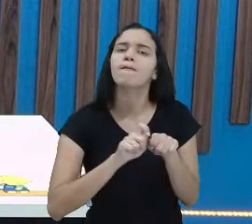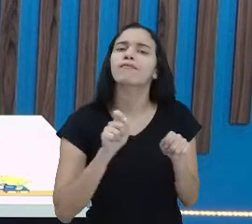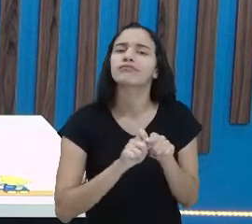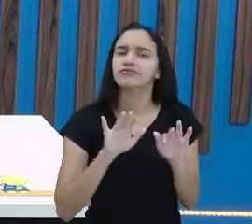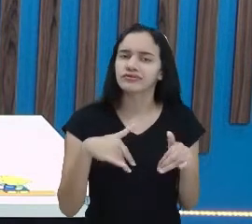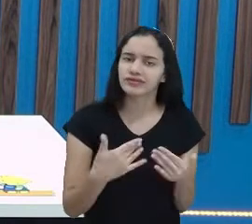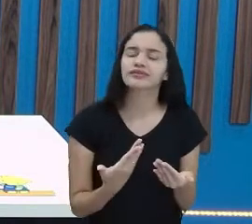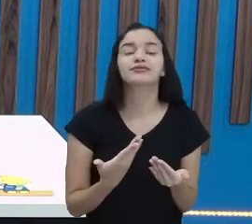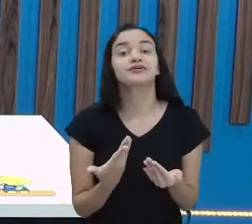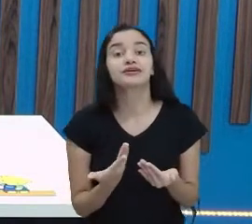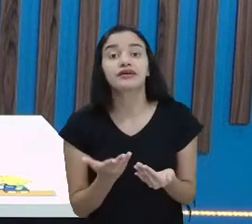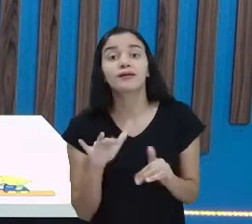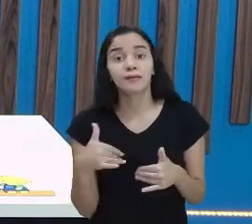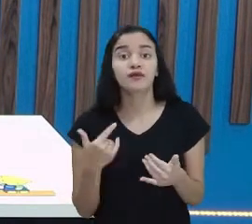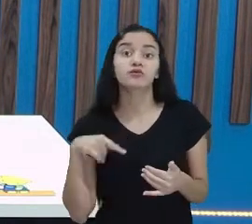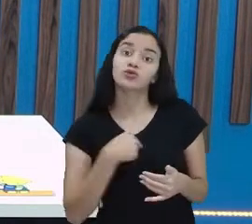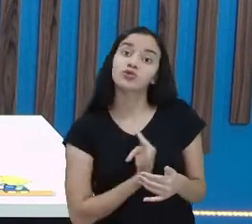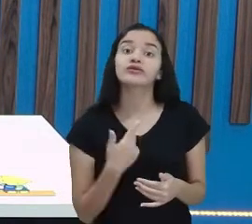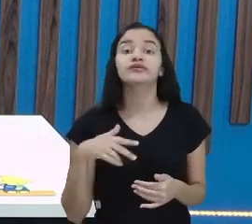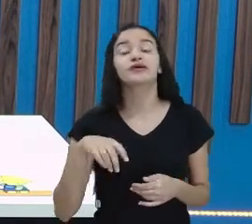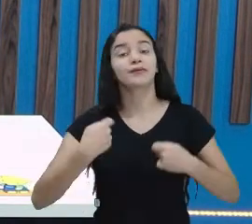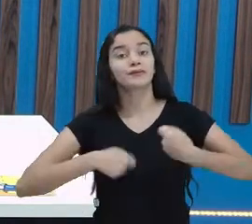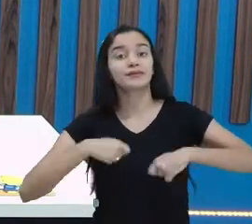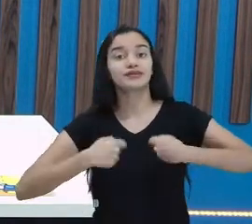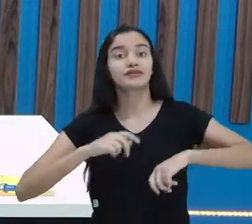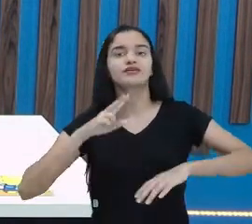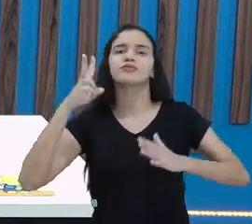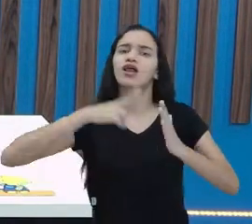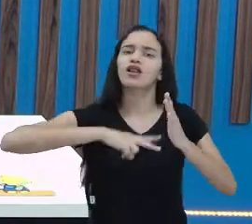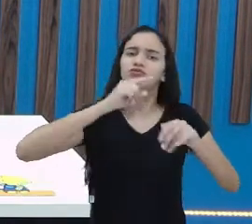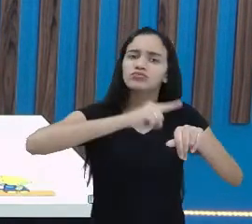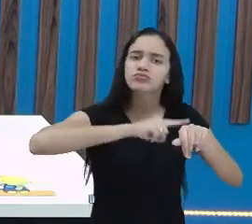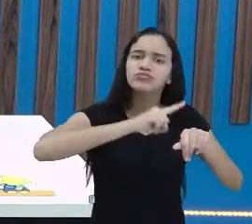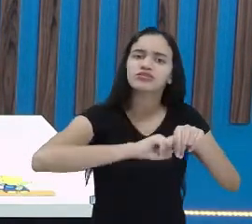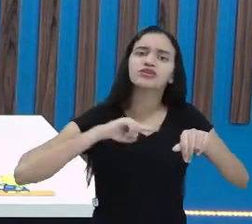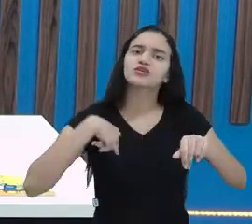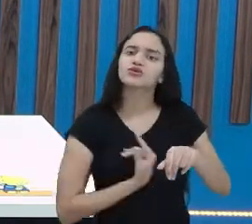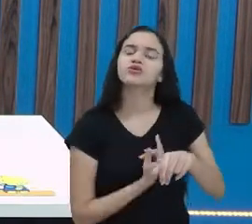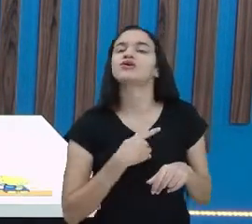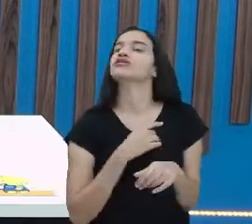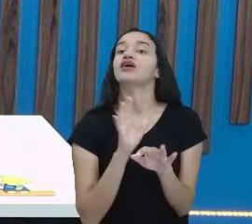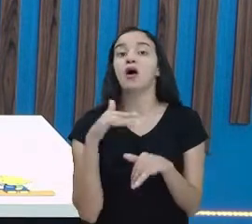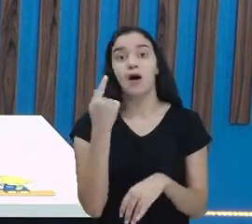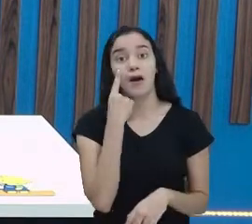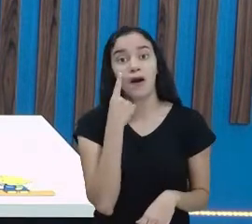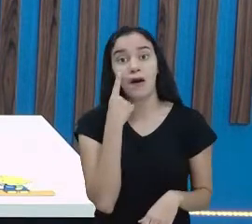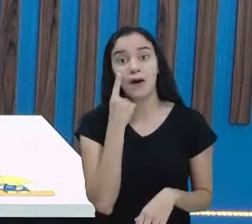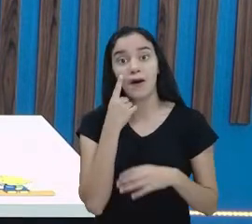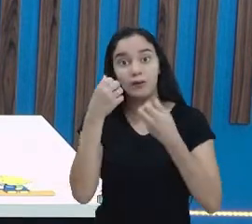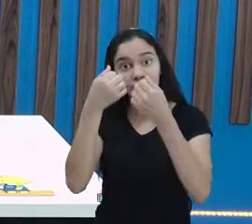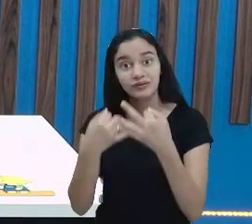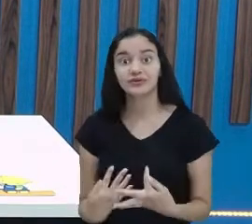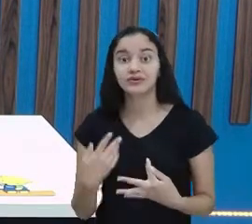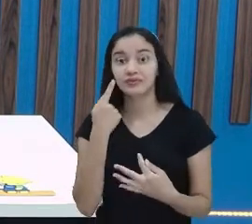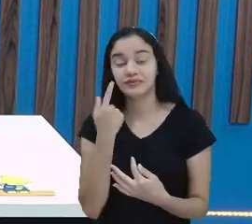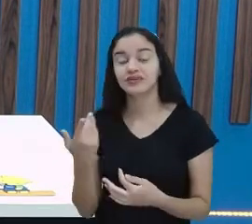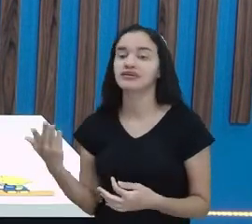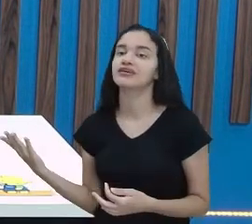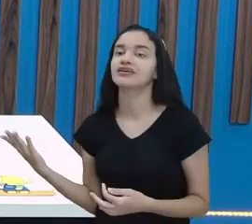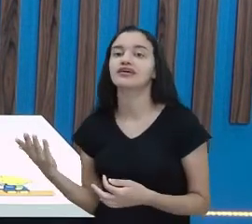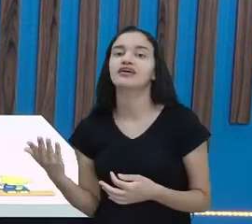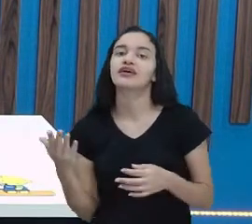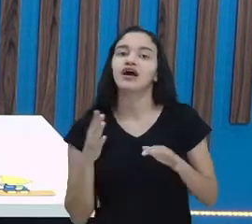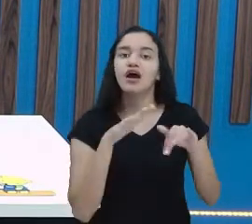uma hora para se fazer, é que a gente precisa de fazer a leitura de horas no nosso relógio. Olha aqui o que eu falei, ó. A parte da frente